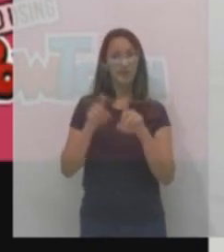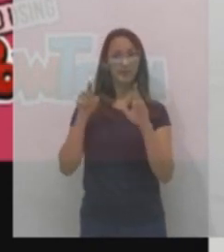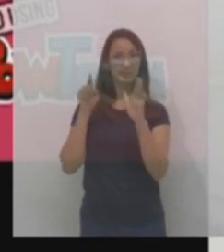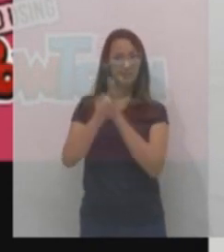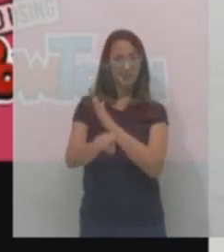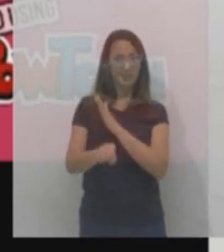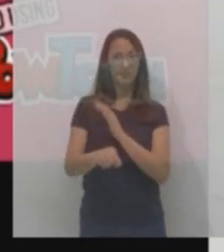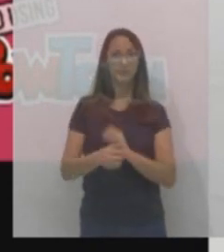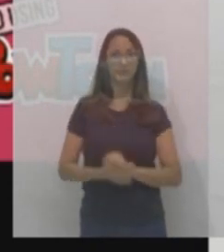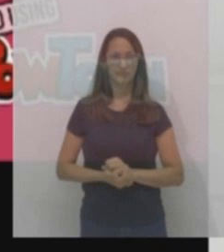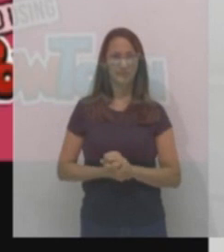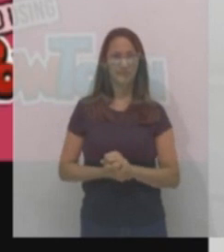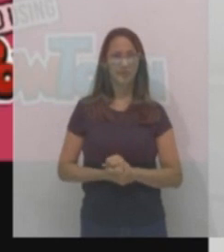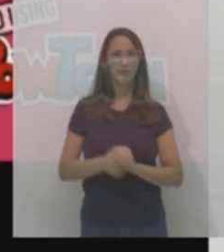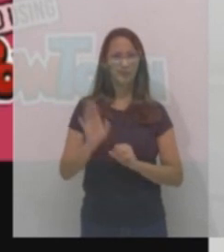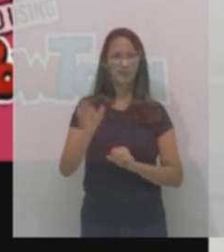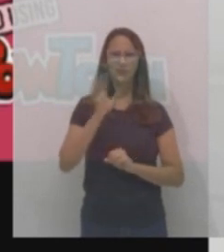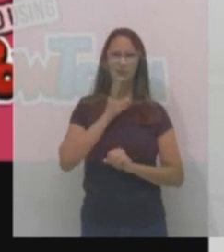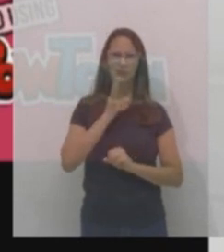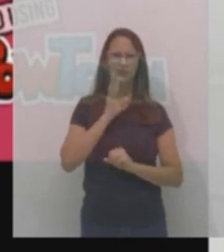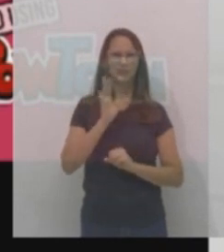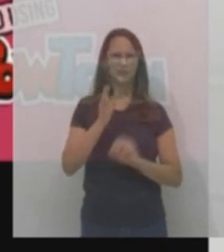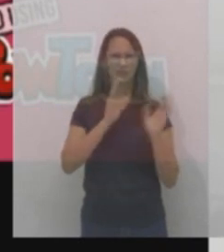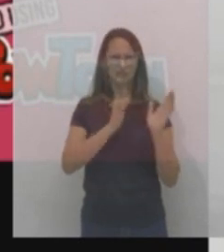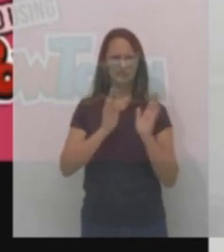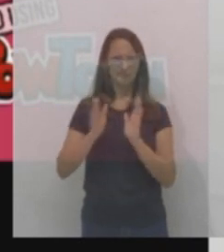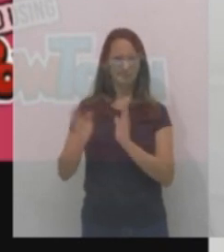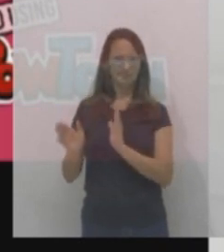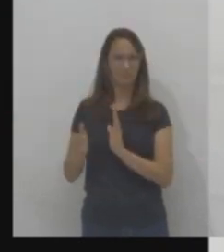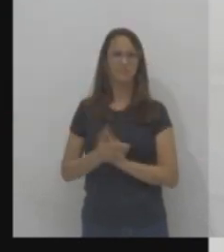são conhecidas, eu só estou revisando, tá?